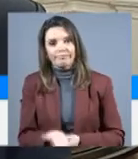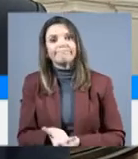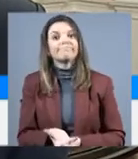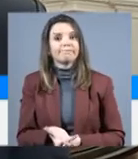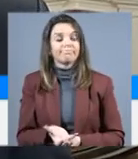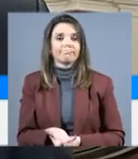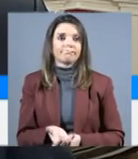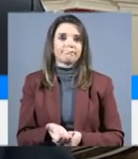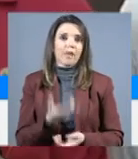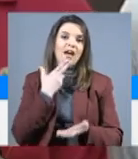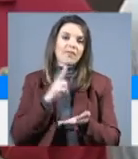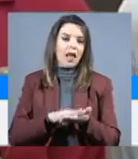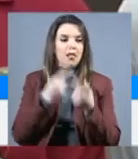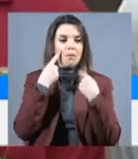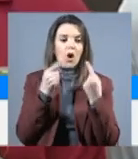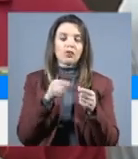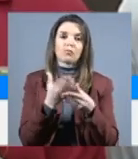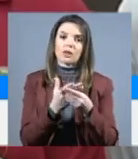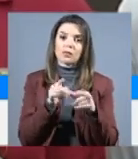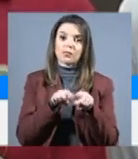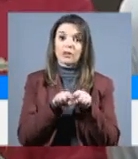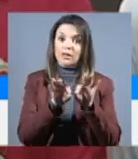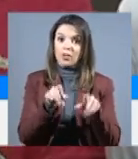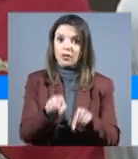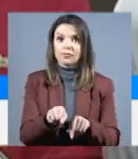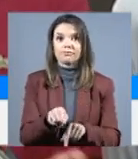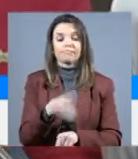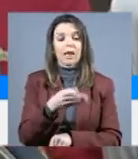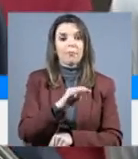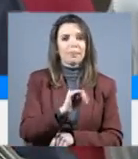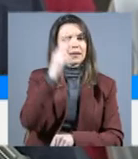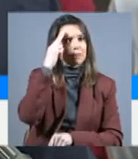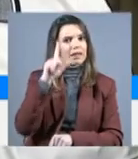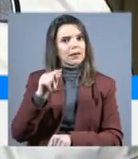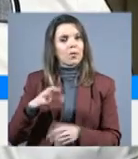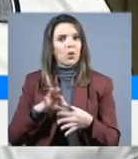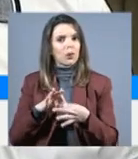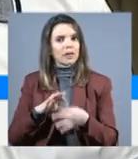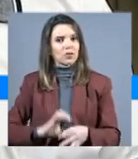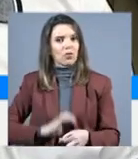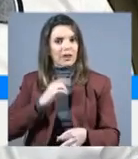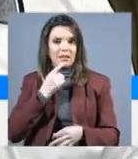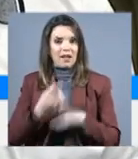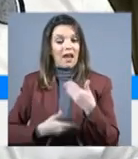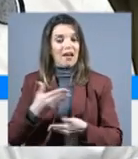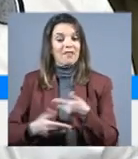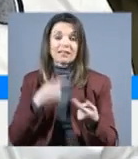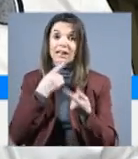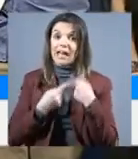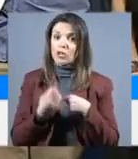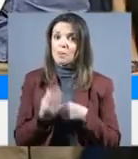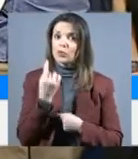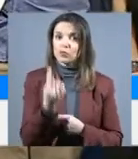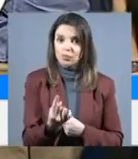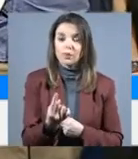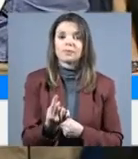processo político como este. Entretanto, o PS Madeira e a coligação Confiança diz que vai avançar com mais uma caixa. Desta